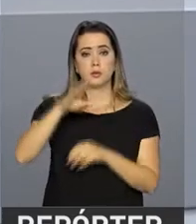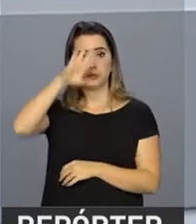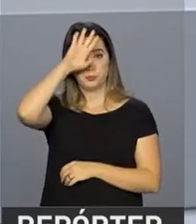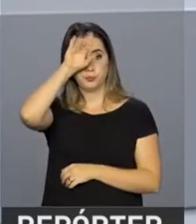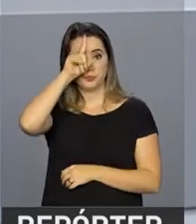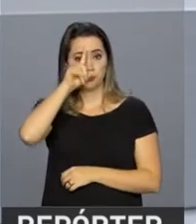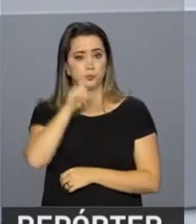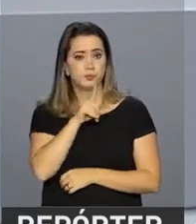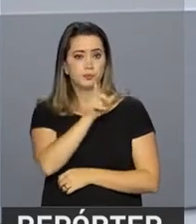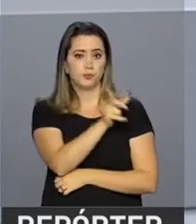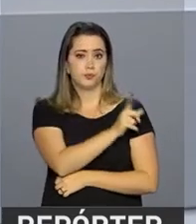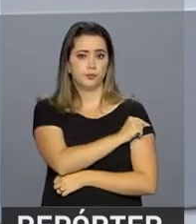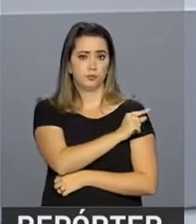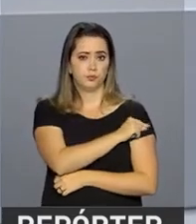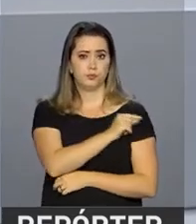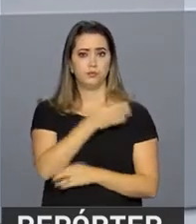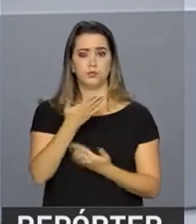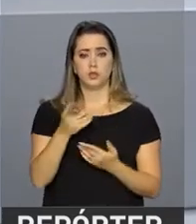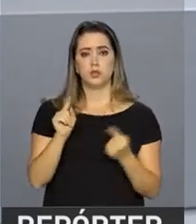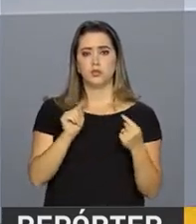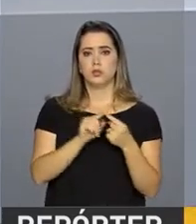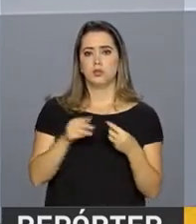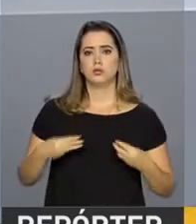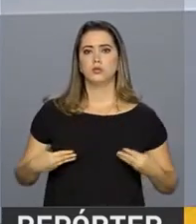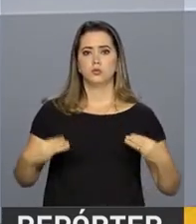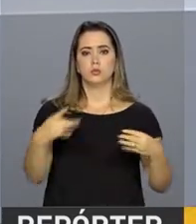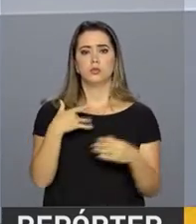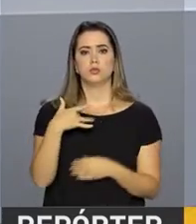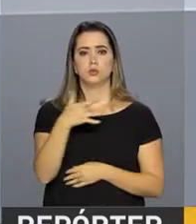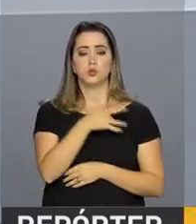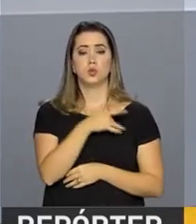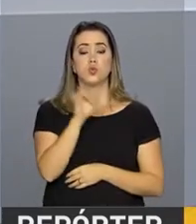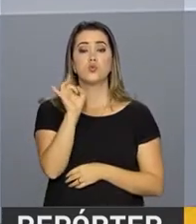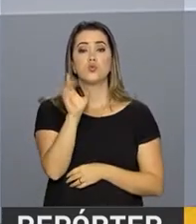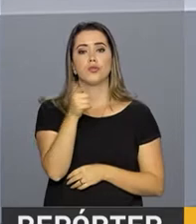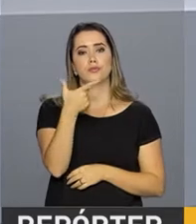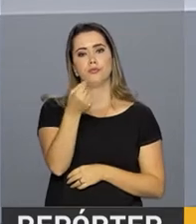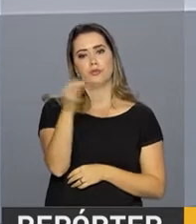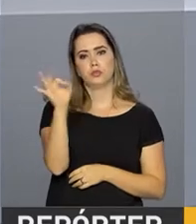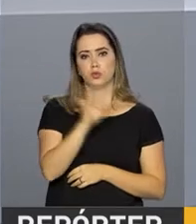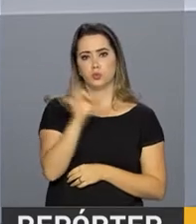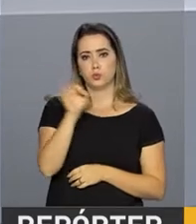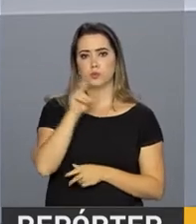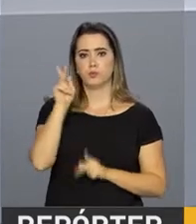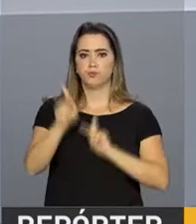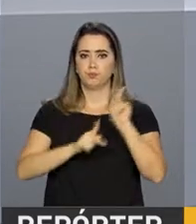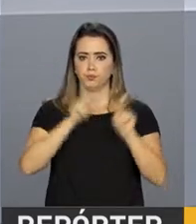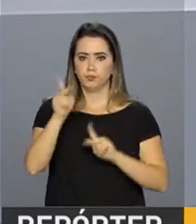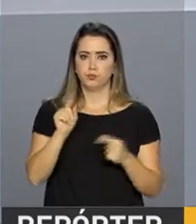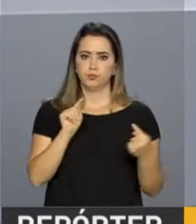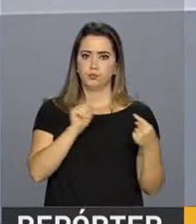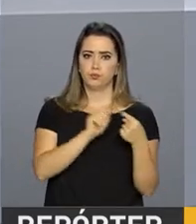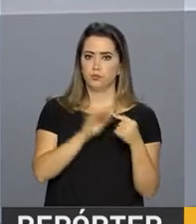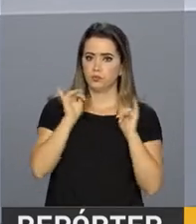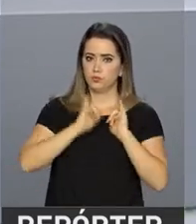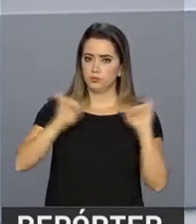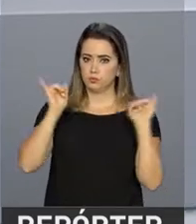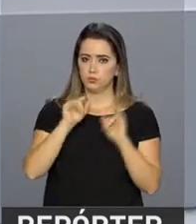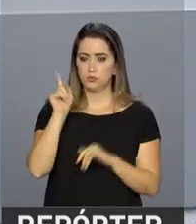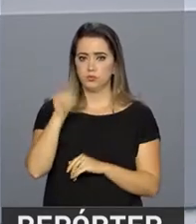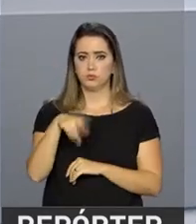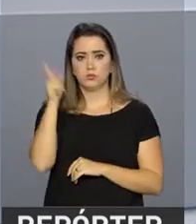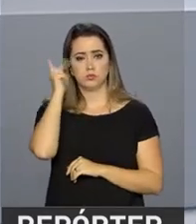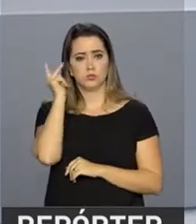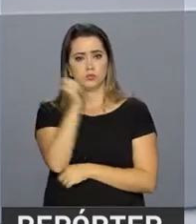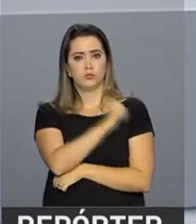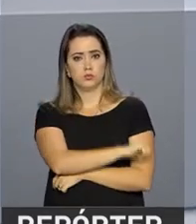contra a febre amarela de acordo com o ministério da saúde somente cerca de 20% do público alvo da campanha nos